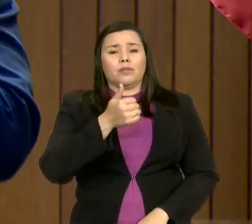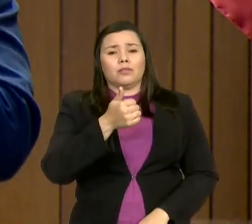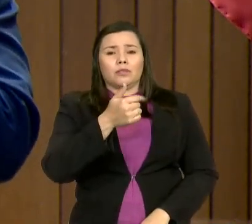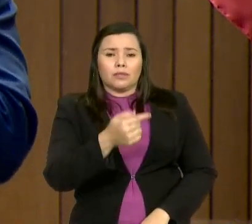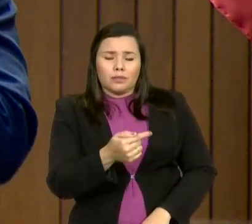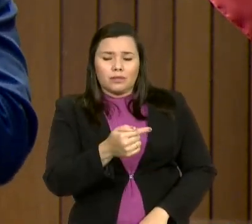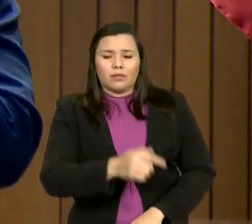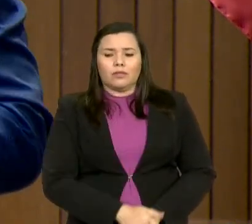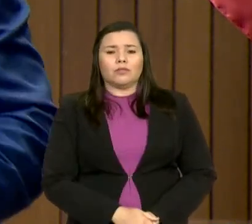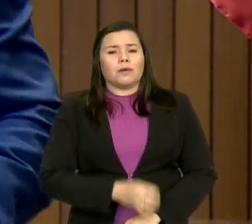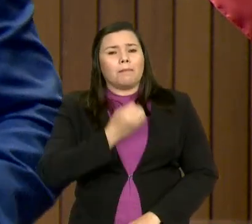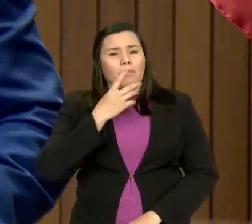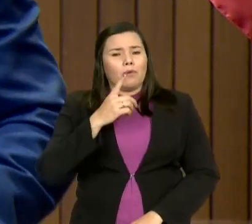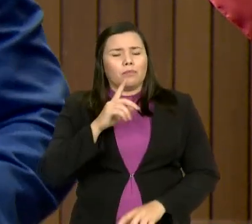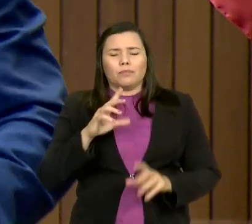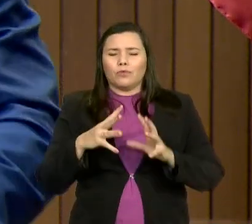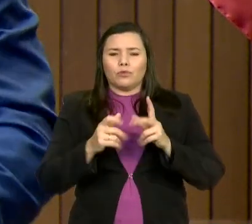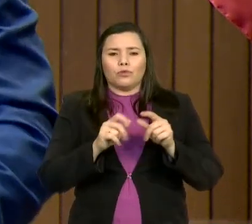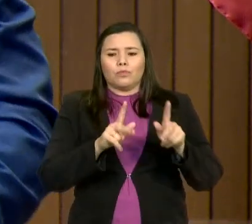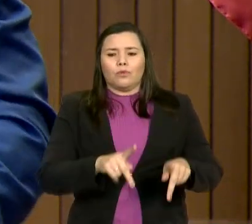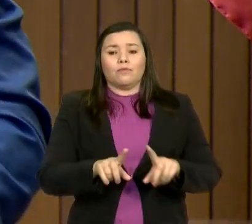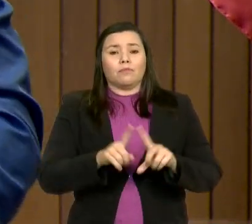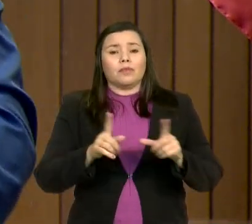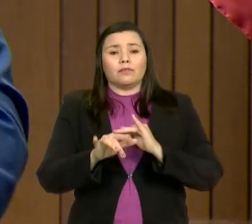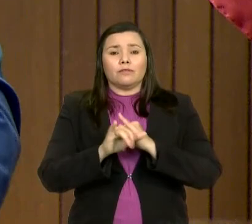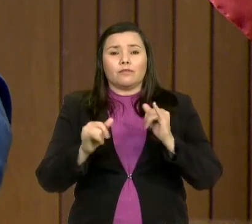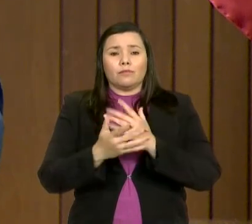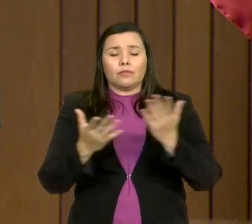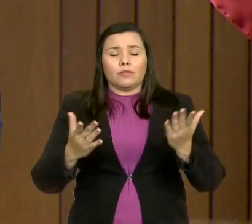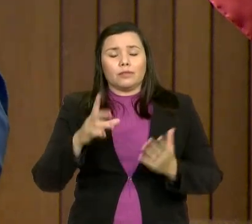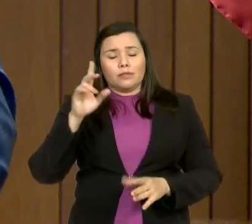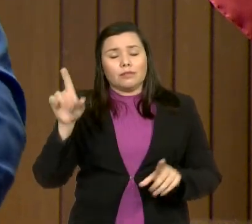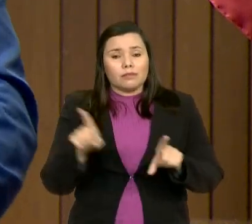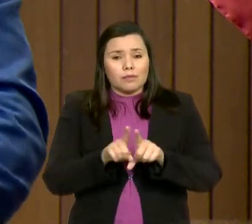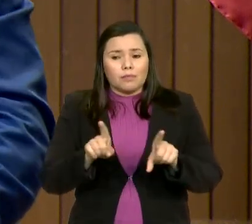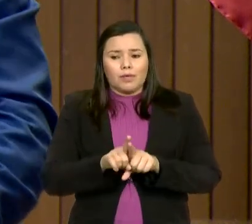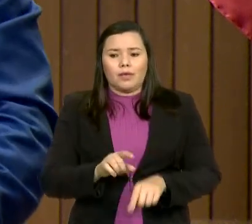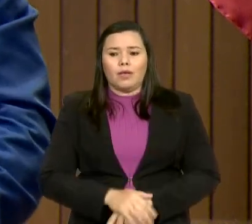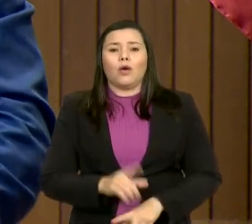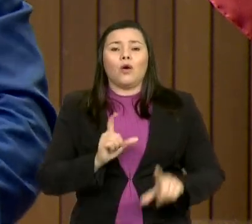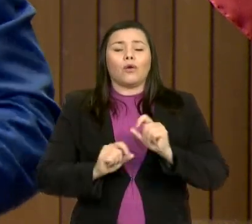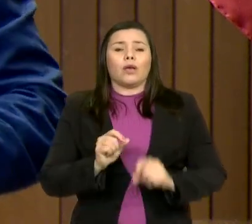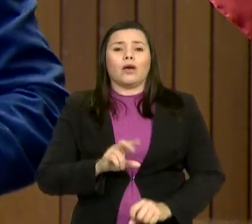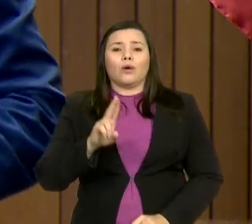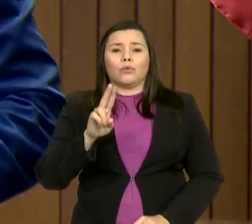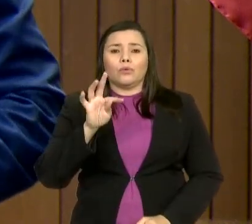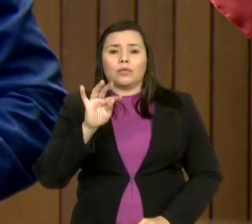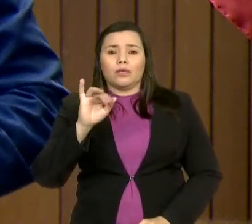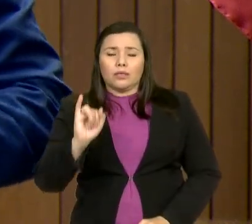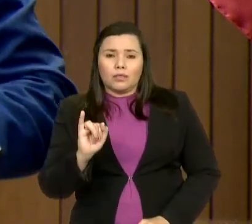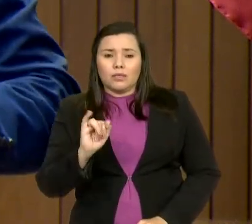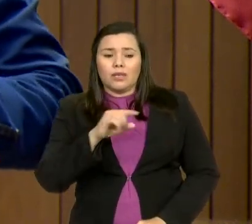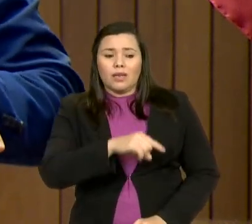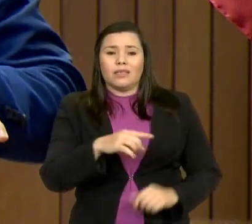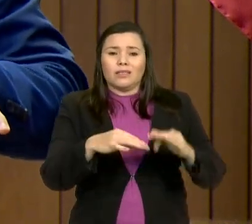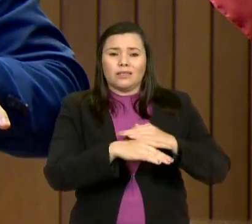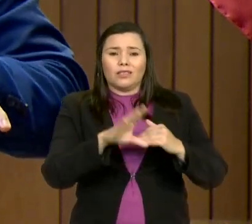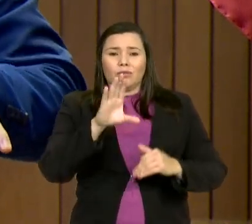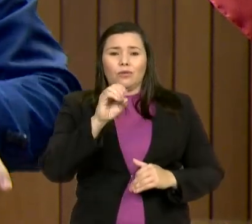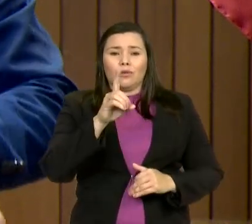população. Mas destaco aqui também, senhores deputados, a questão da UTI de nossa cidade. Nós estamos passando por um